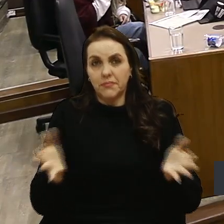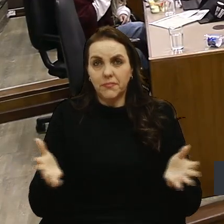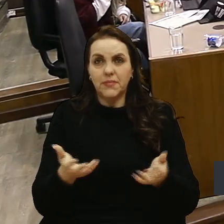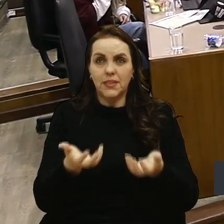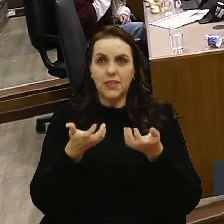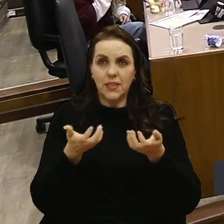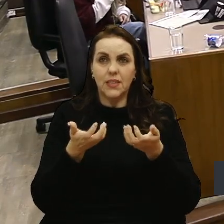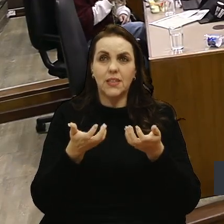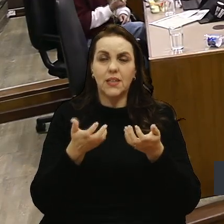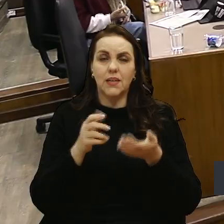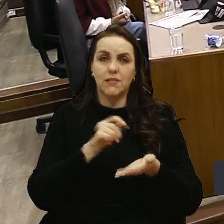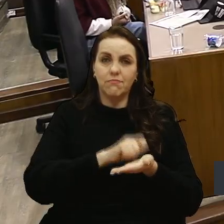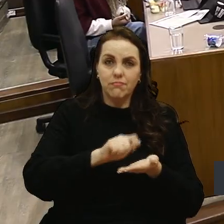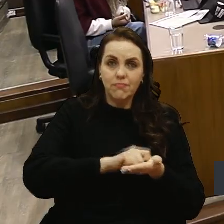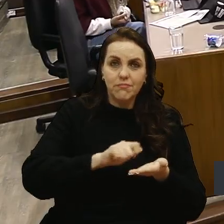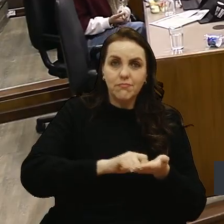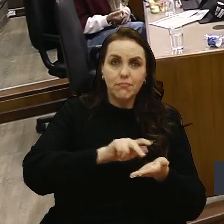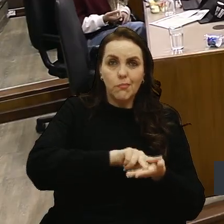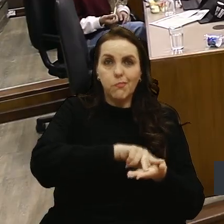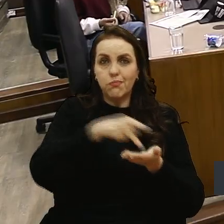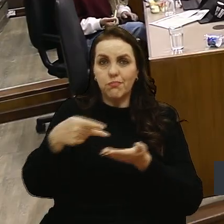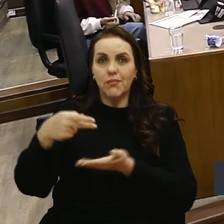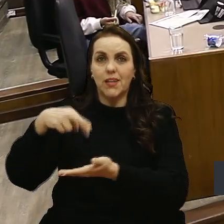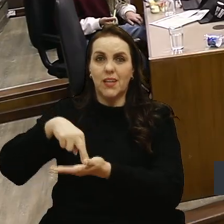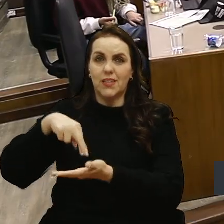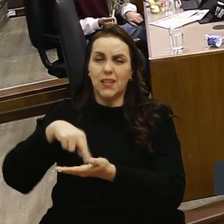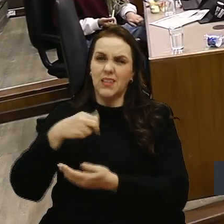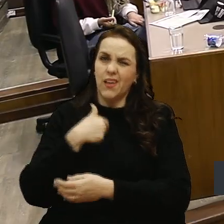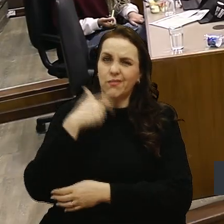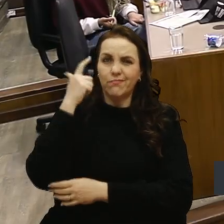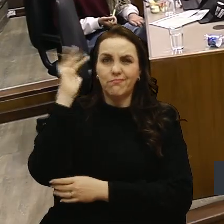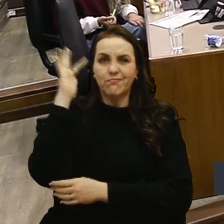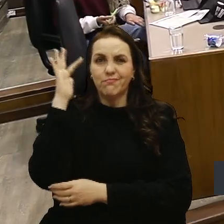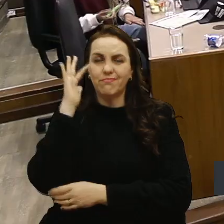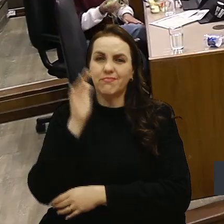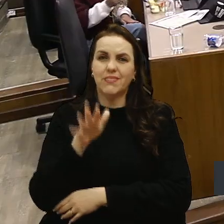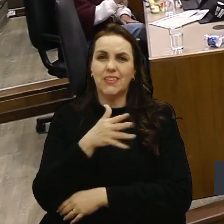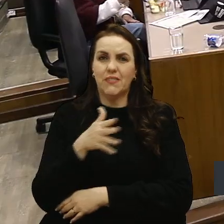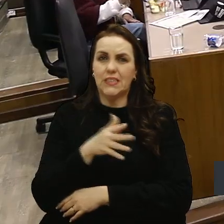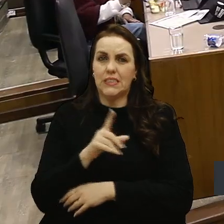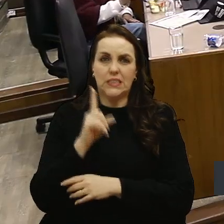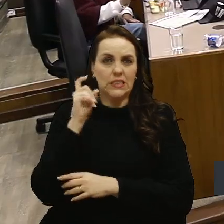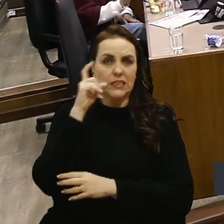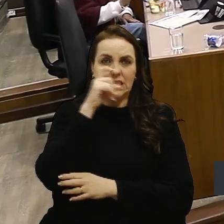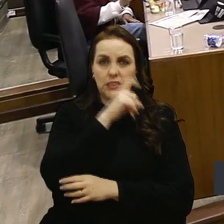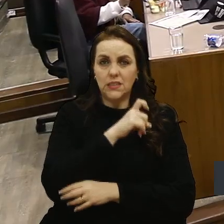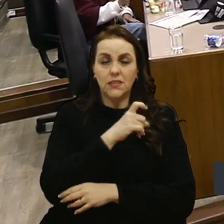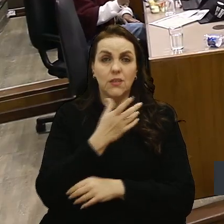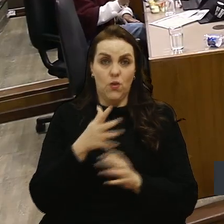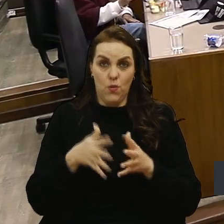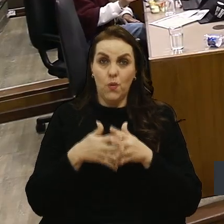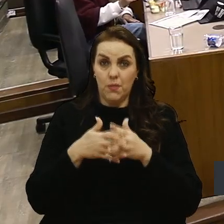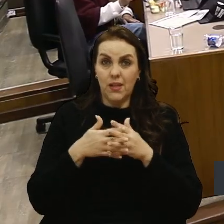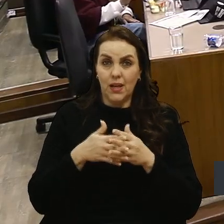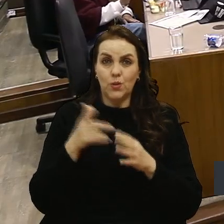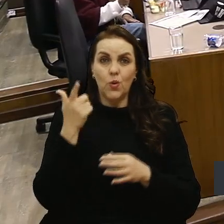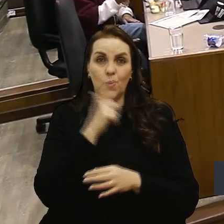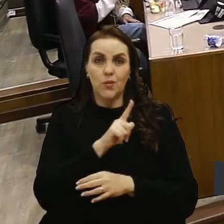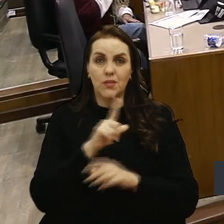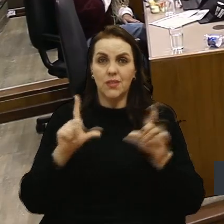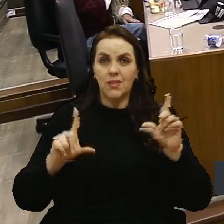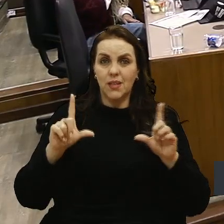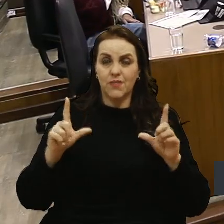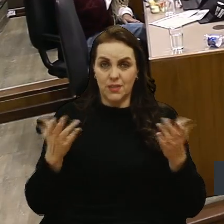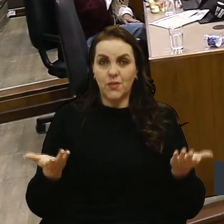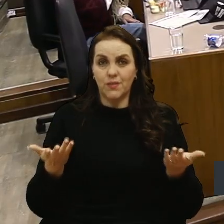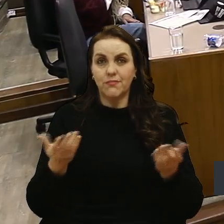que saísse do papel, e muitas vezes até eu pensei que talvez não ia sair, porque é uma coisa meio difícil, né? Não é tão fácil assim, mas parabenizar,